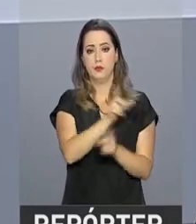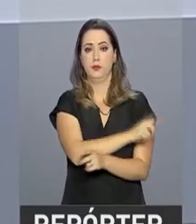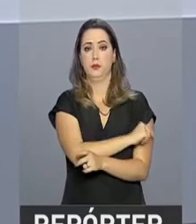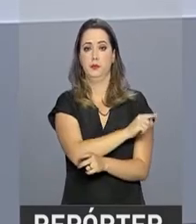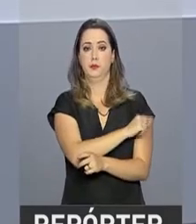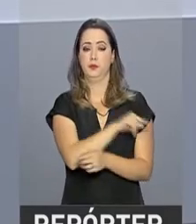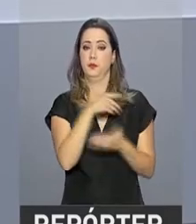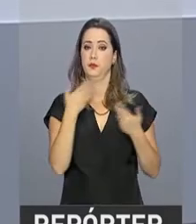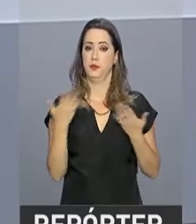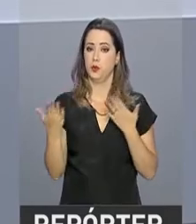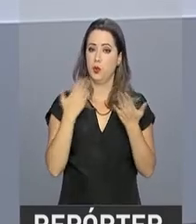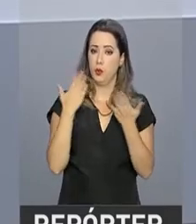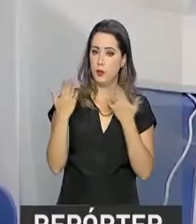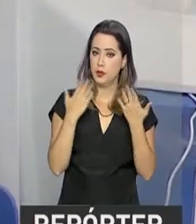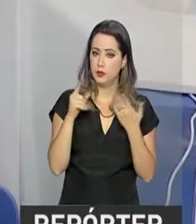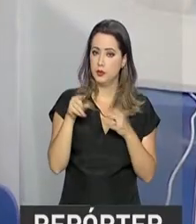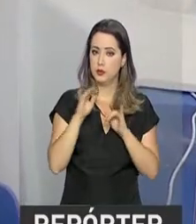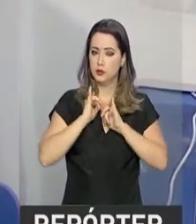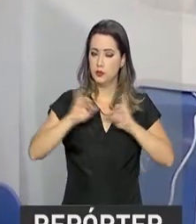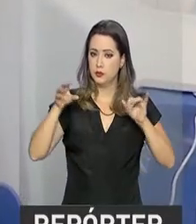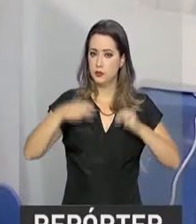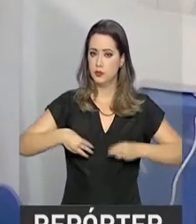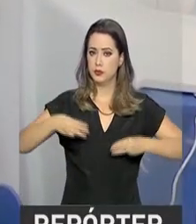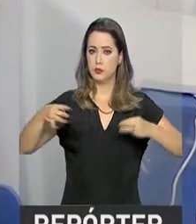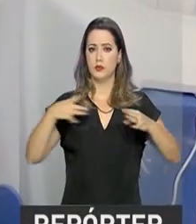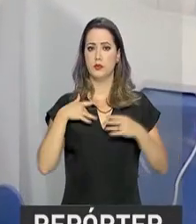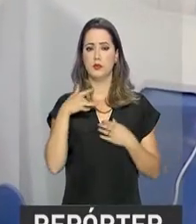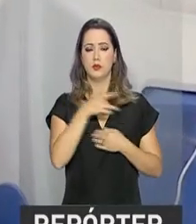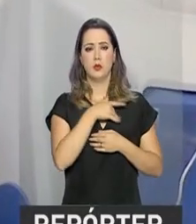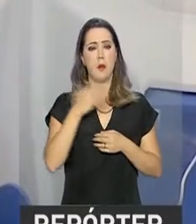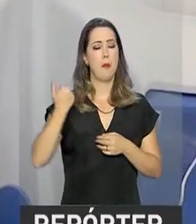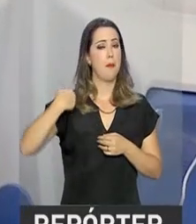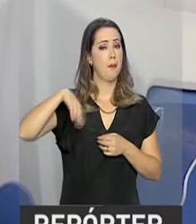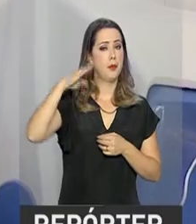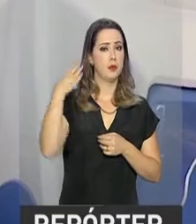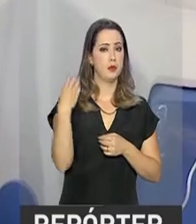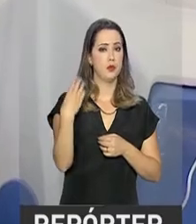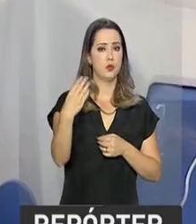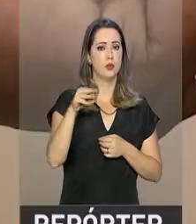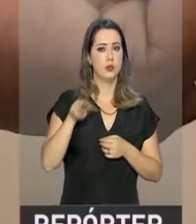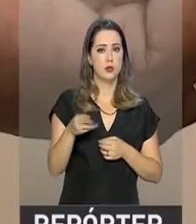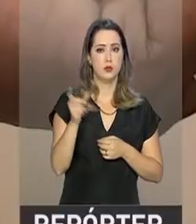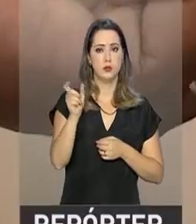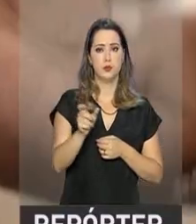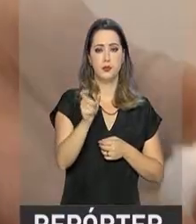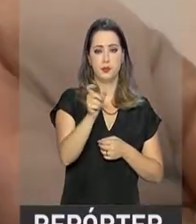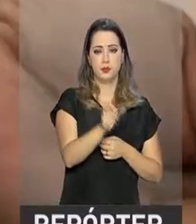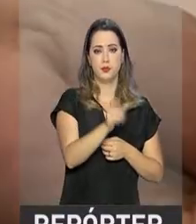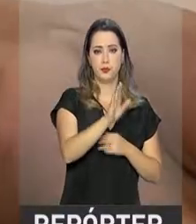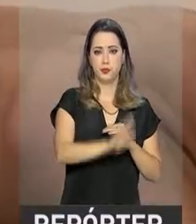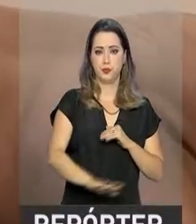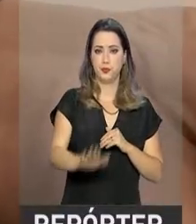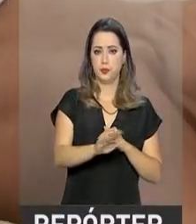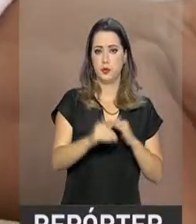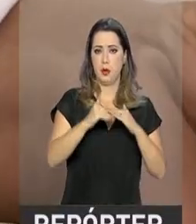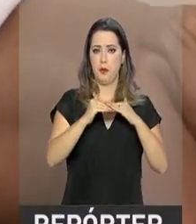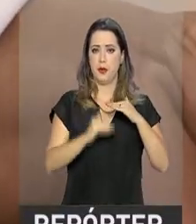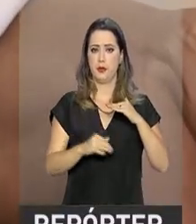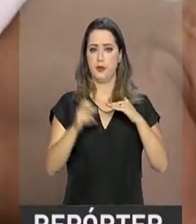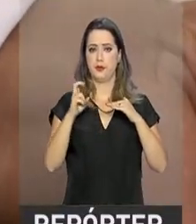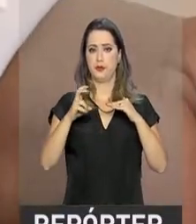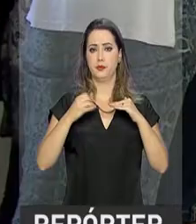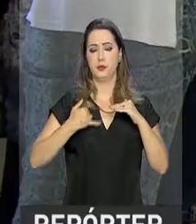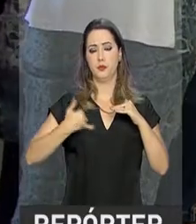segundo balanço divulgado pelo ministério da saúde mais de 4 milhões de crianças menores de 5 anos não tomaram a